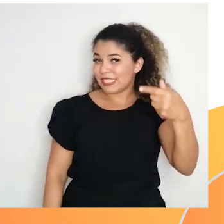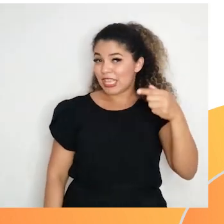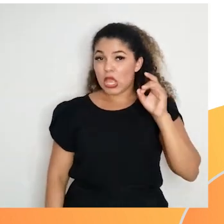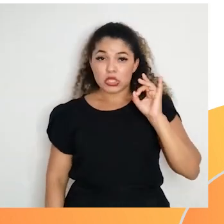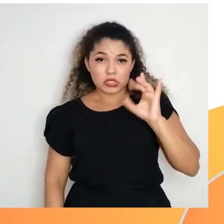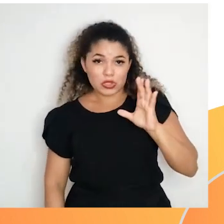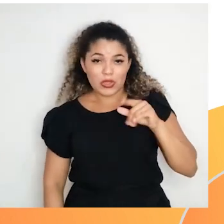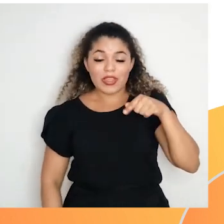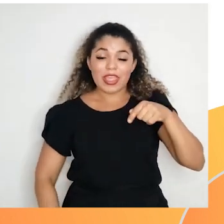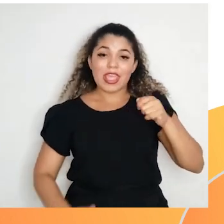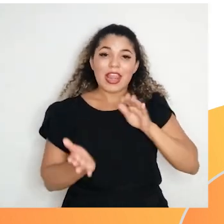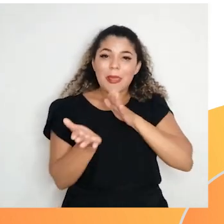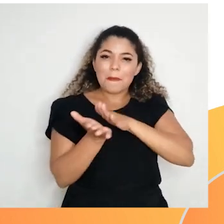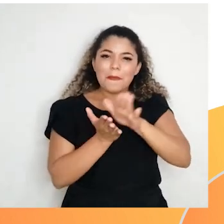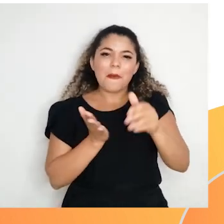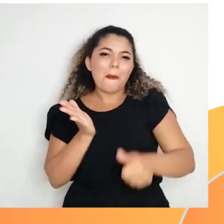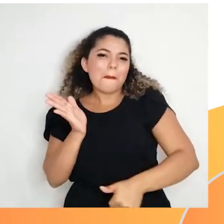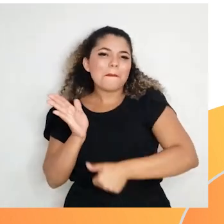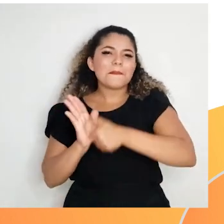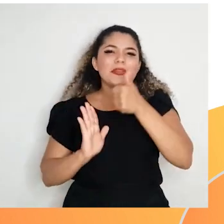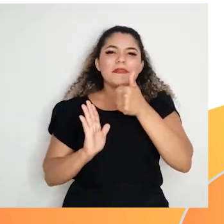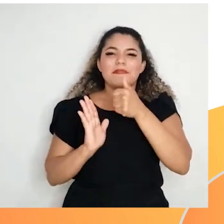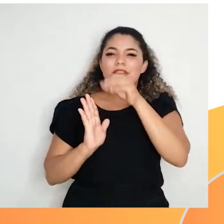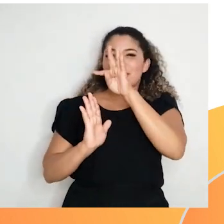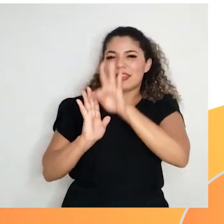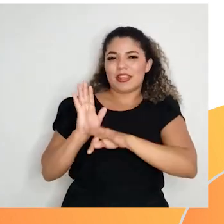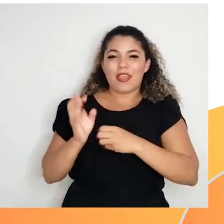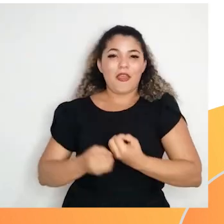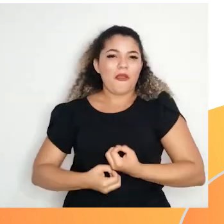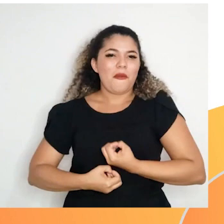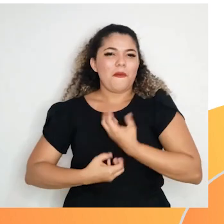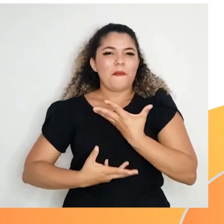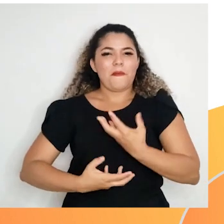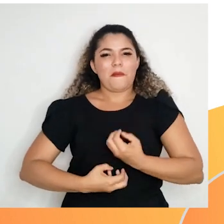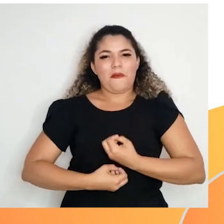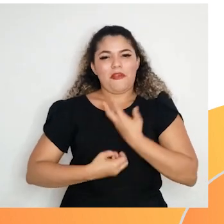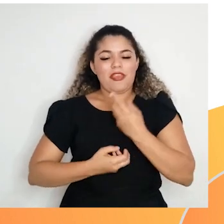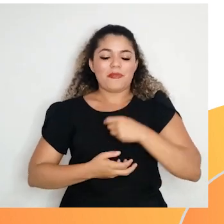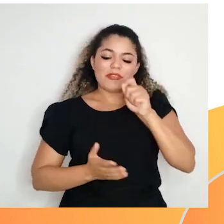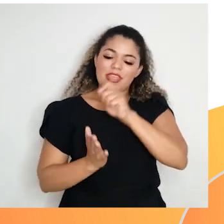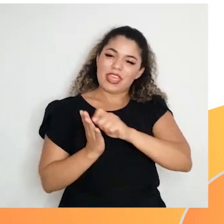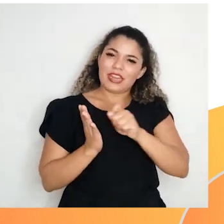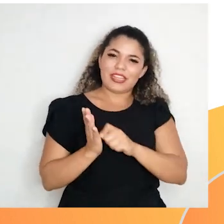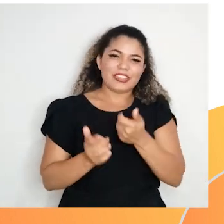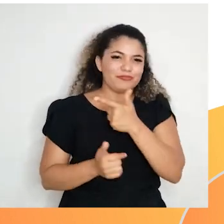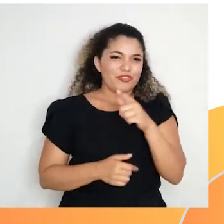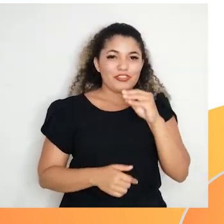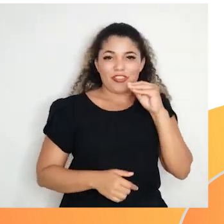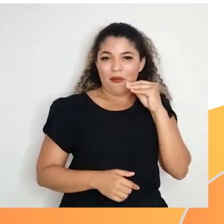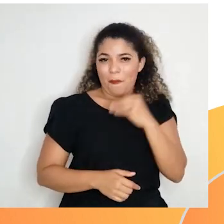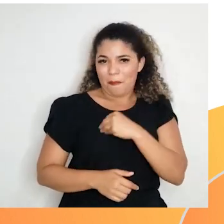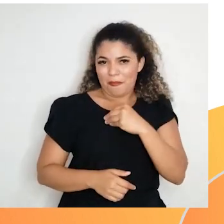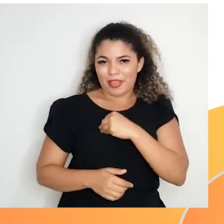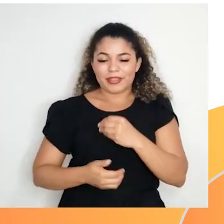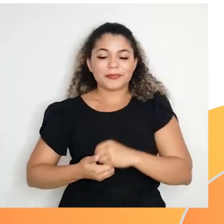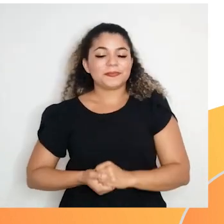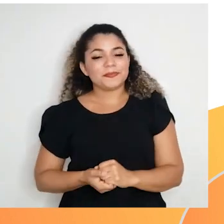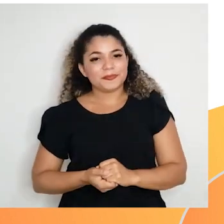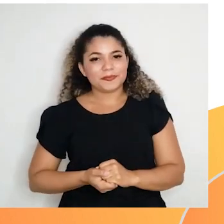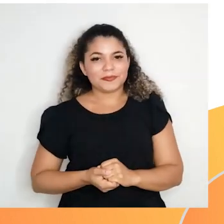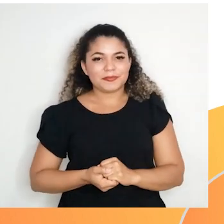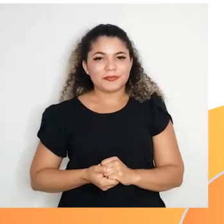1937 que Manuel publicou sua primeira obra, Poemas Concebidos Sem Pecado.